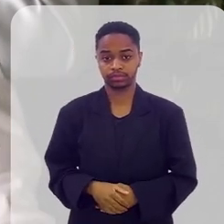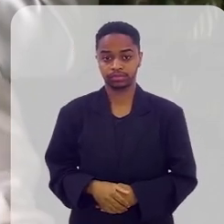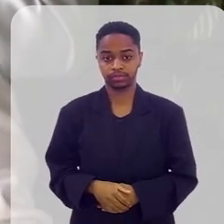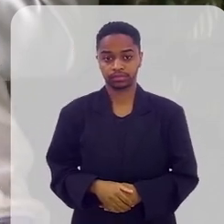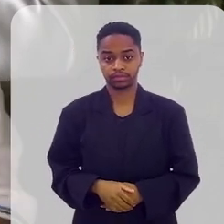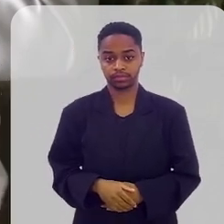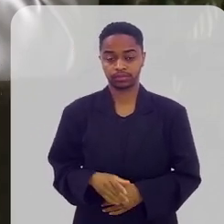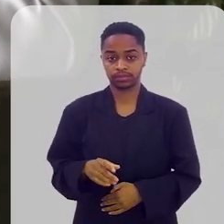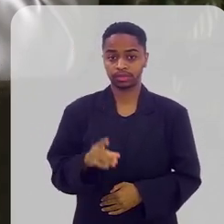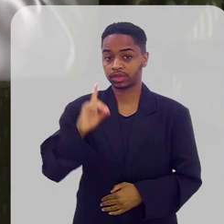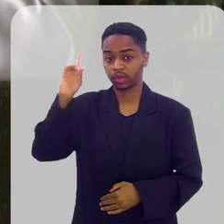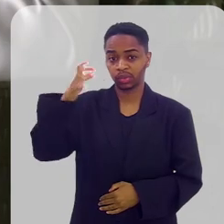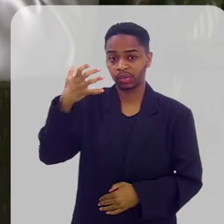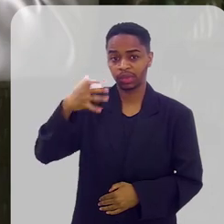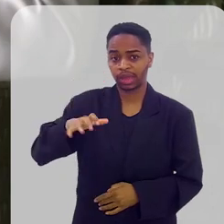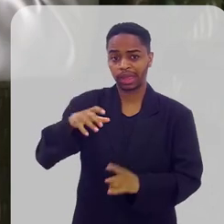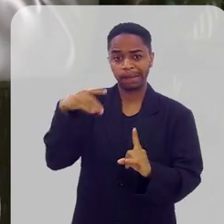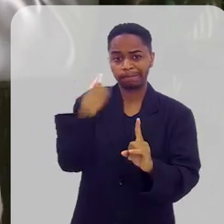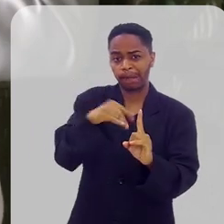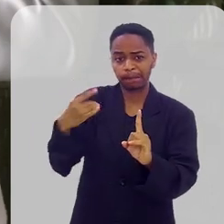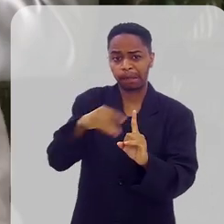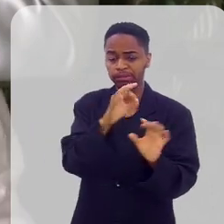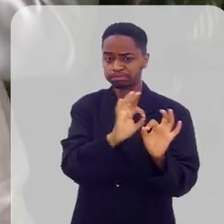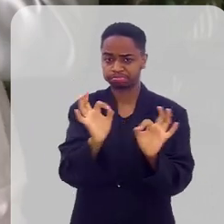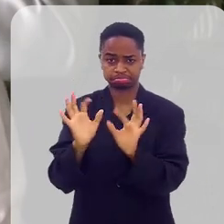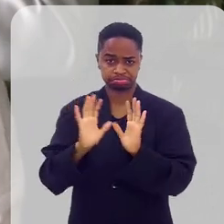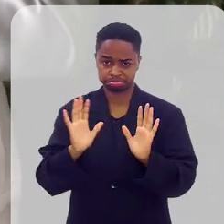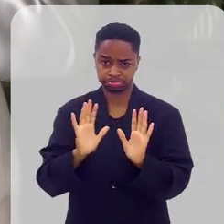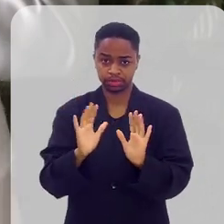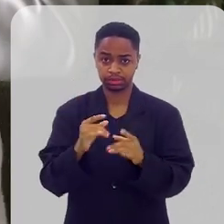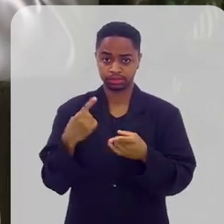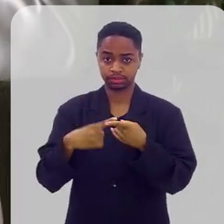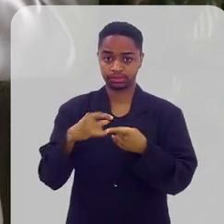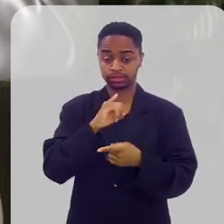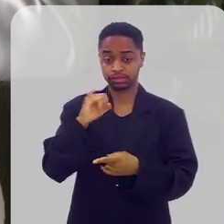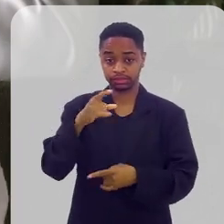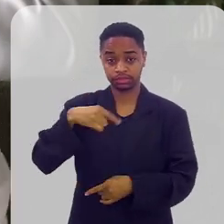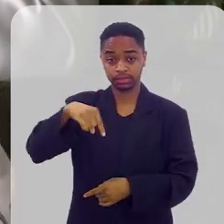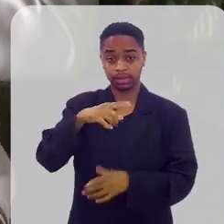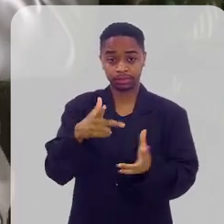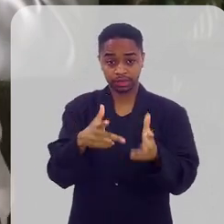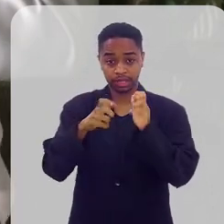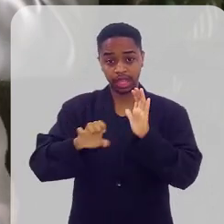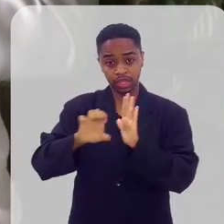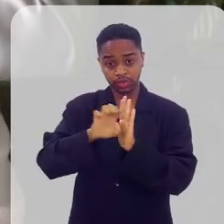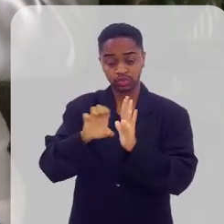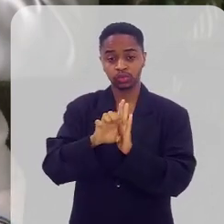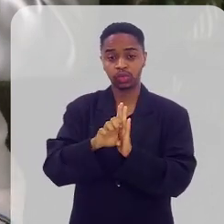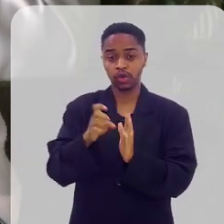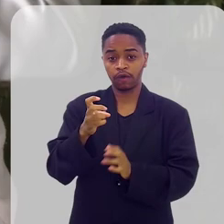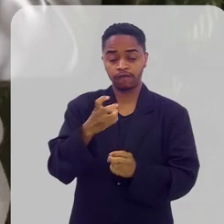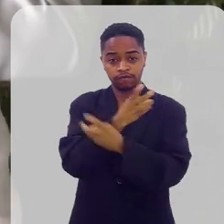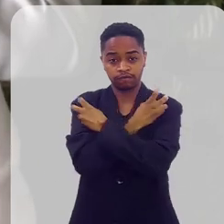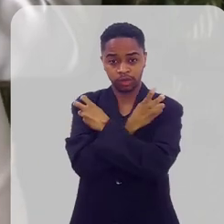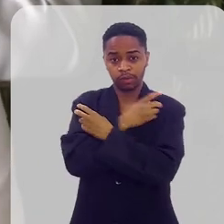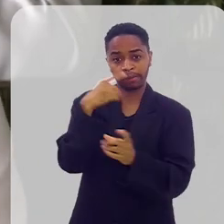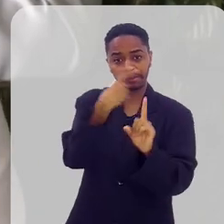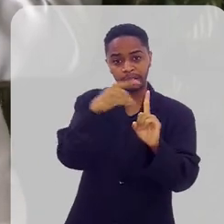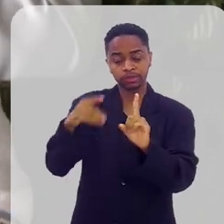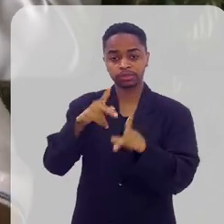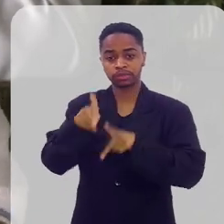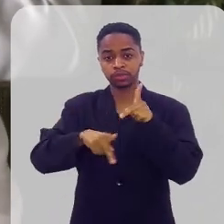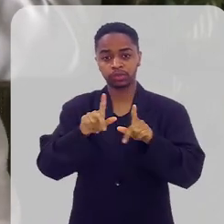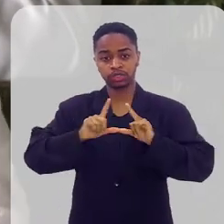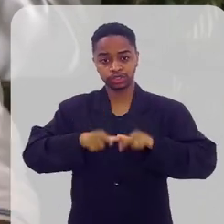mais dar pancada em ninguém. Uhum. Se você for parar para analisar em Êxodo, Faraó batia no povo de Israel, subjugava o povo